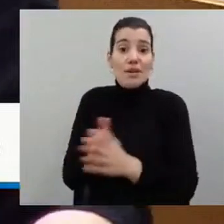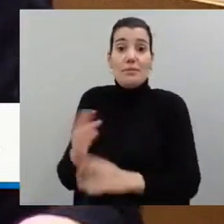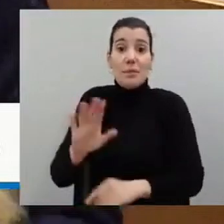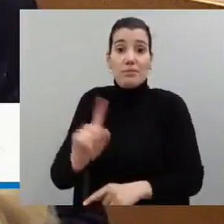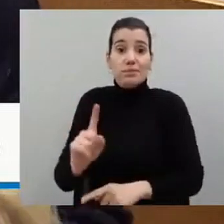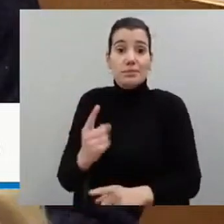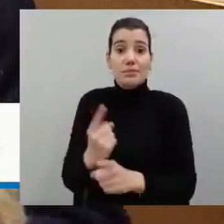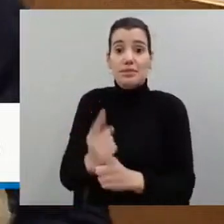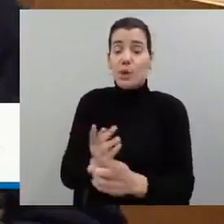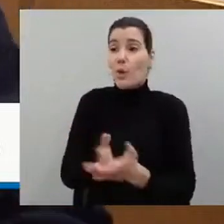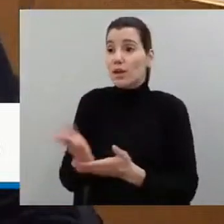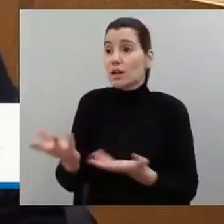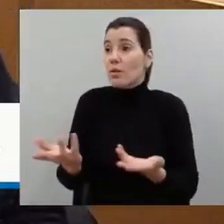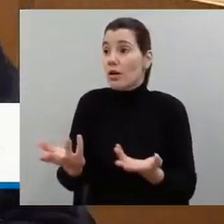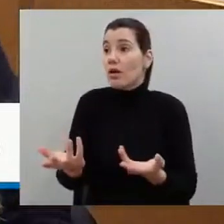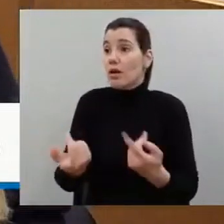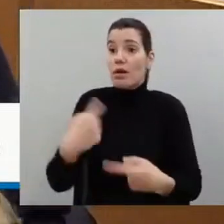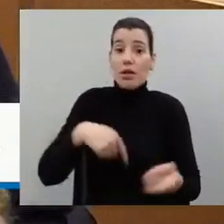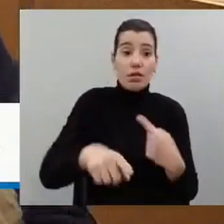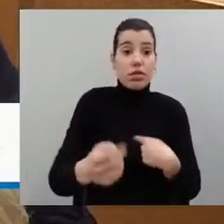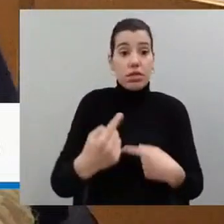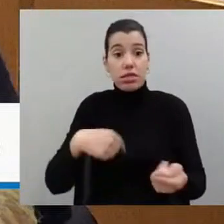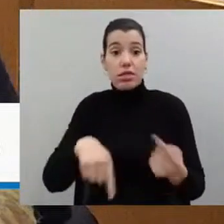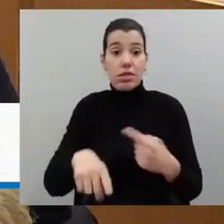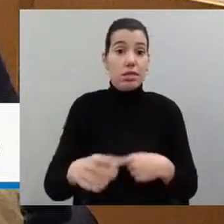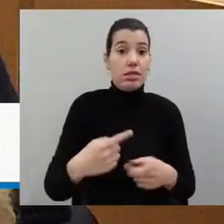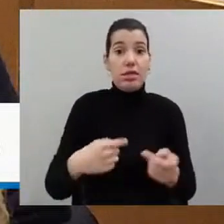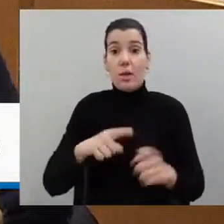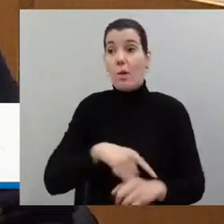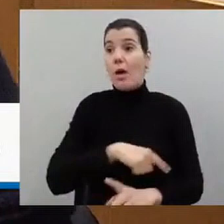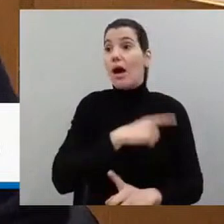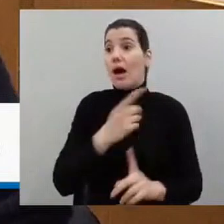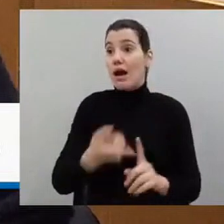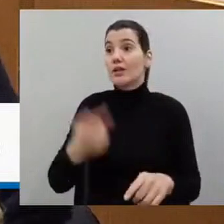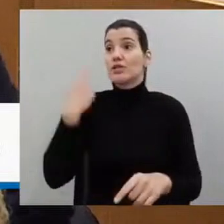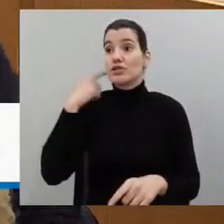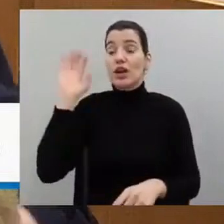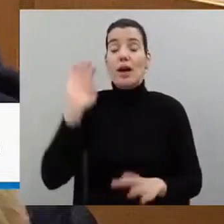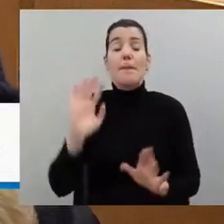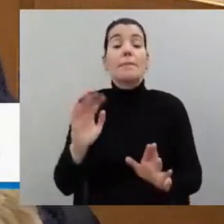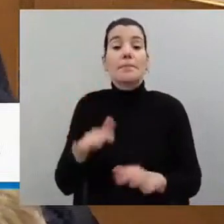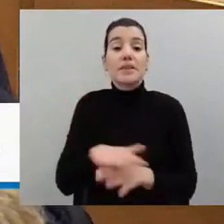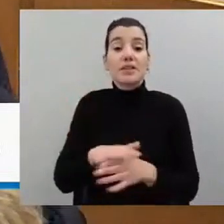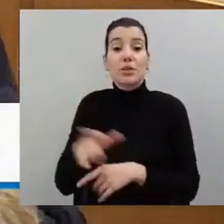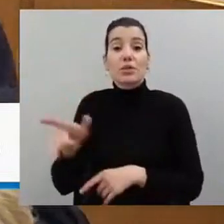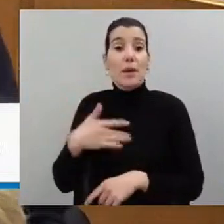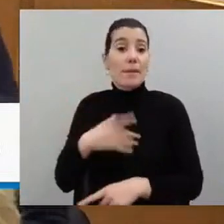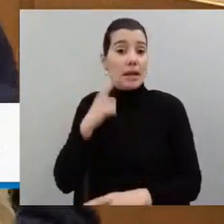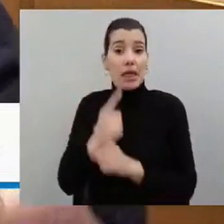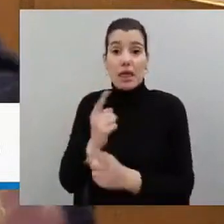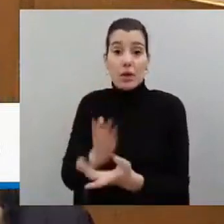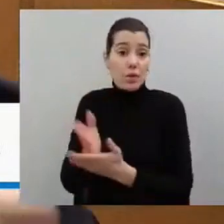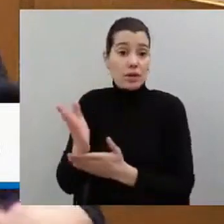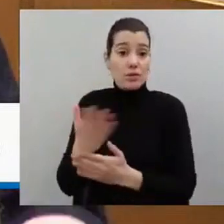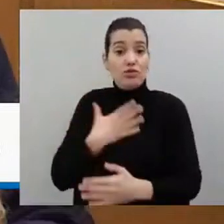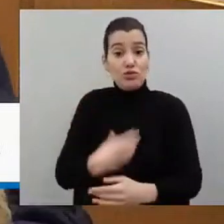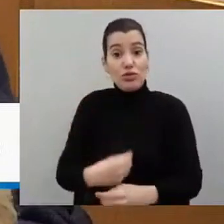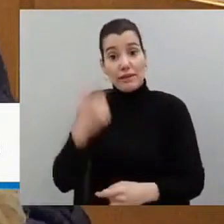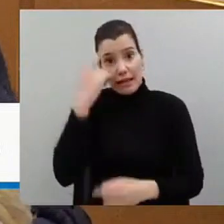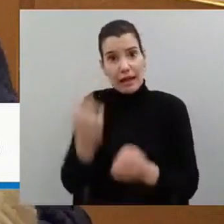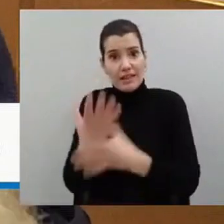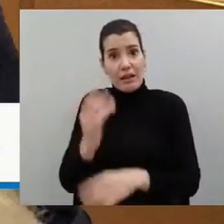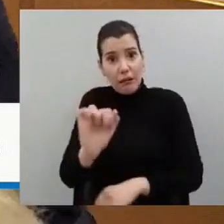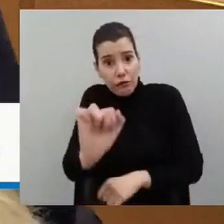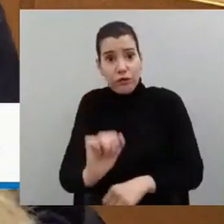neste ramo-ramo, virou o ano, mas esta situação em relação à município continua na mesma. Eu gostava de ver um bocadinho mais de criatividade, era do Sr. Presidente,